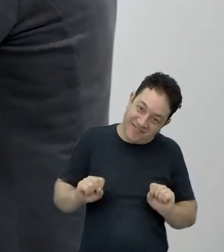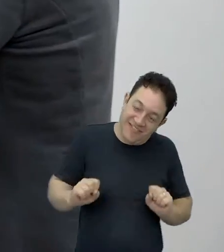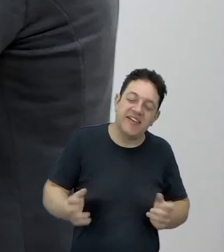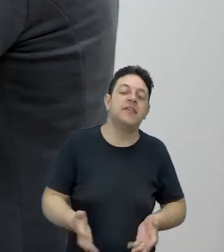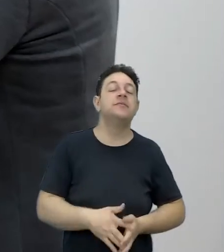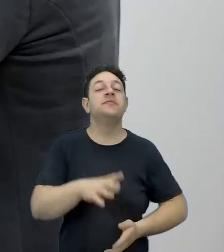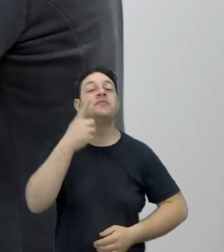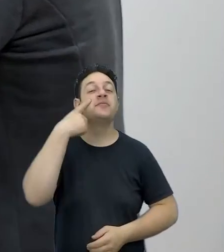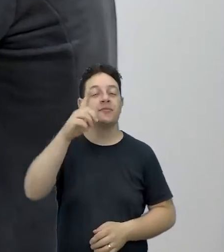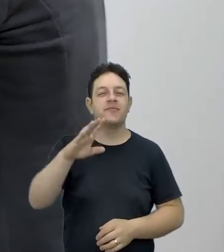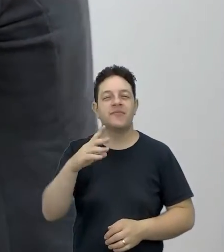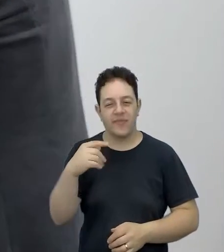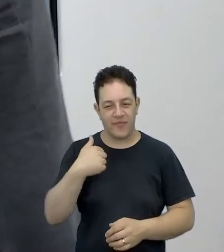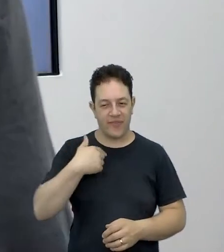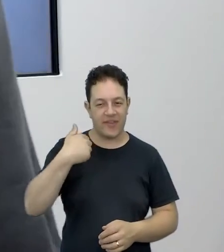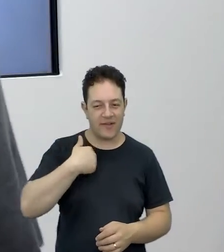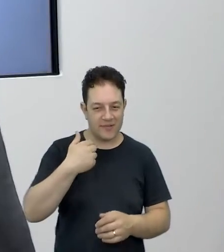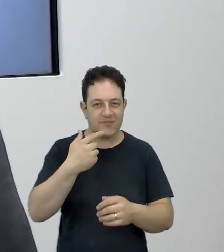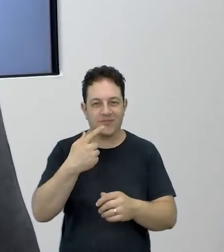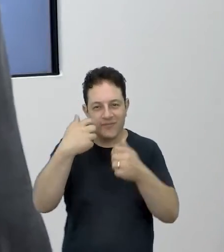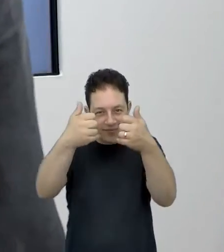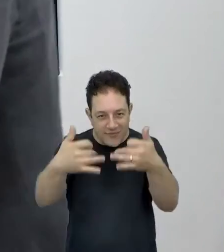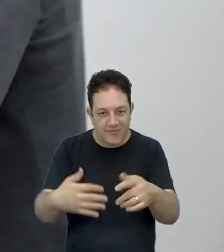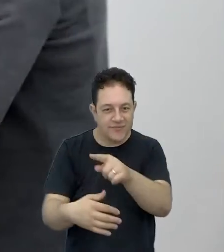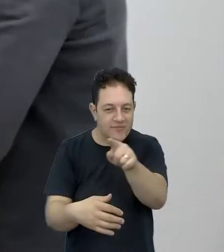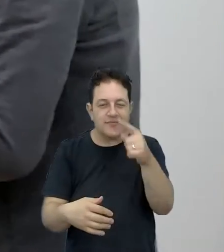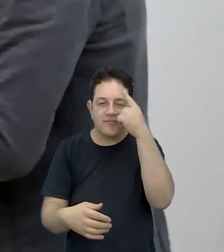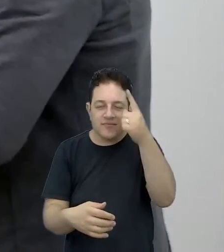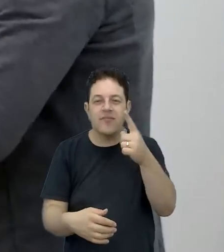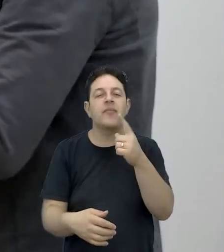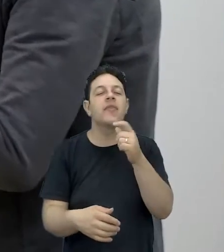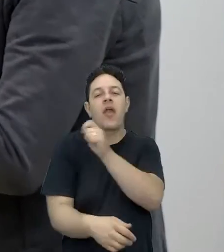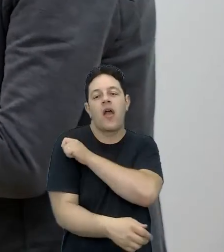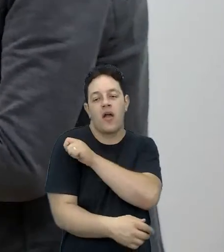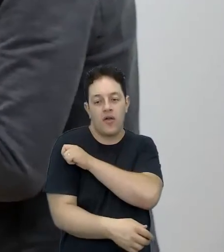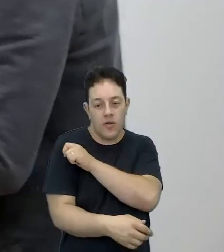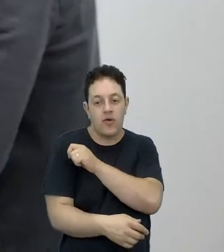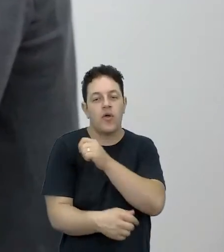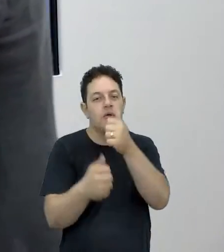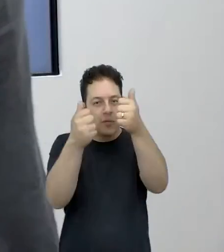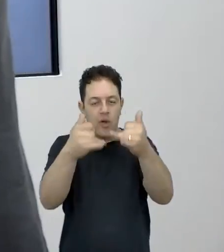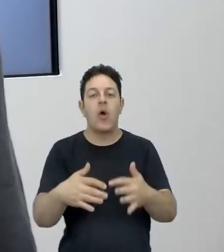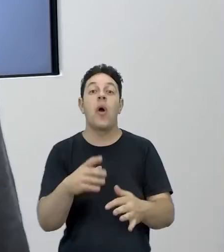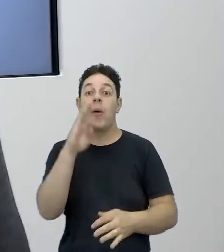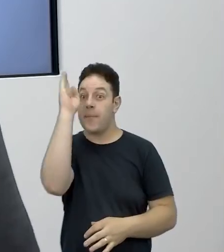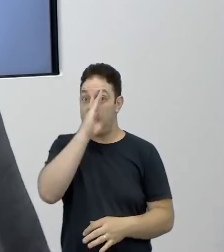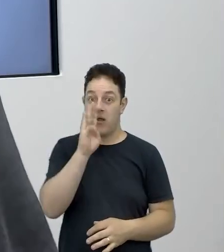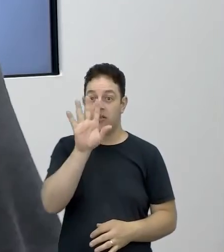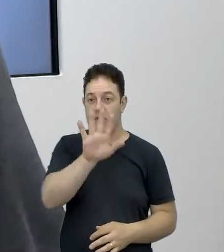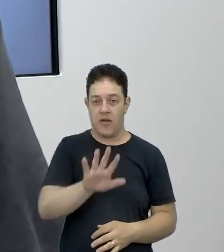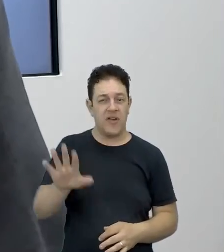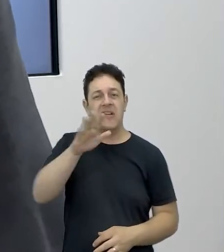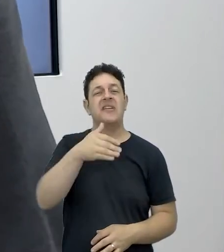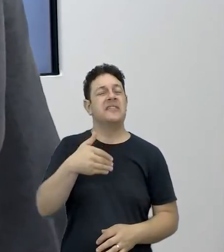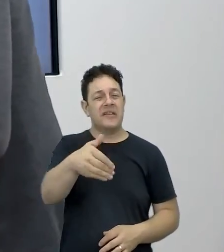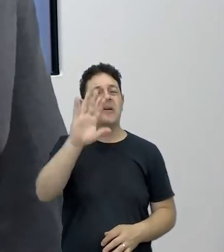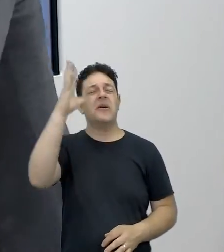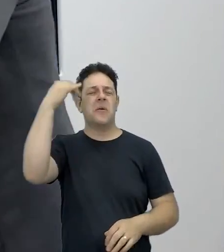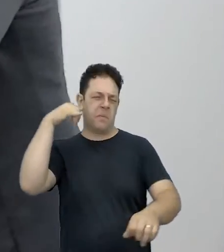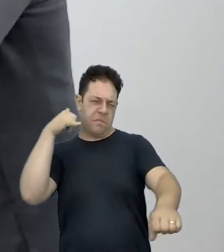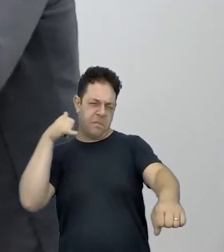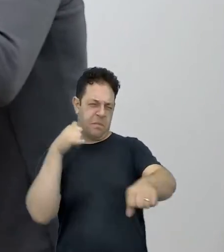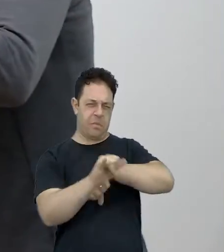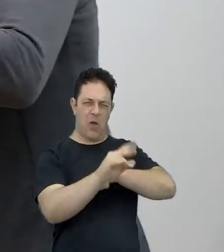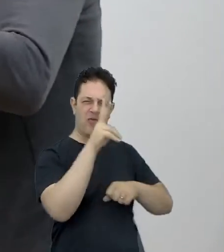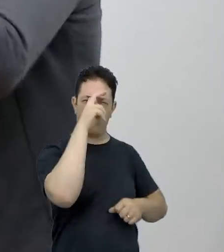eu tinha comentado com você, que a gente tinha comentado com os alunos, que o Brasil vai sofrer um autogolpe. O que